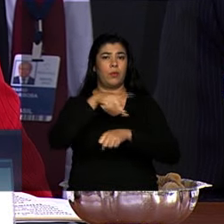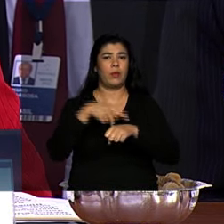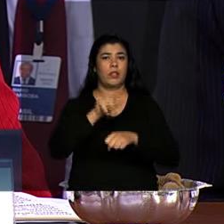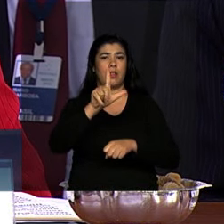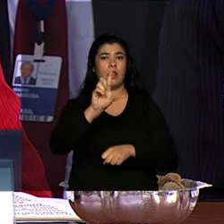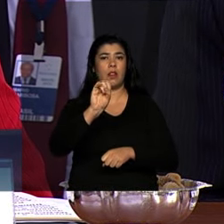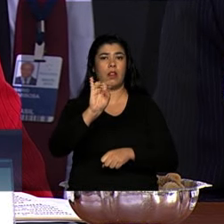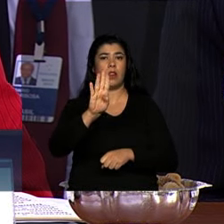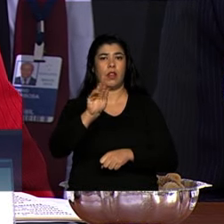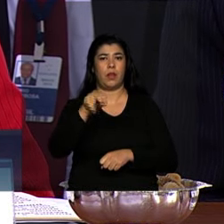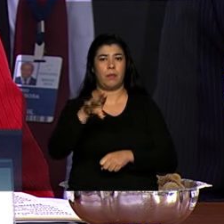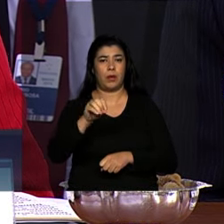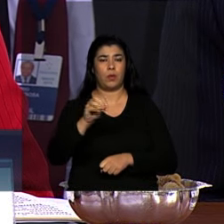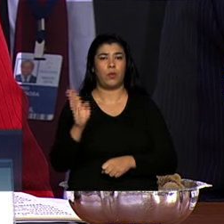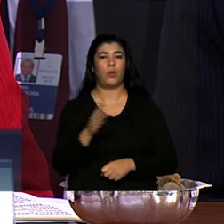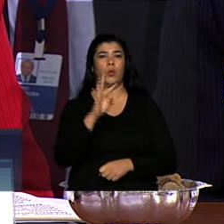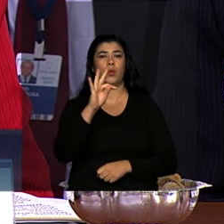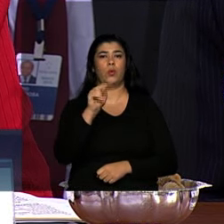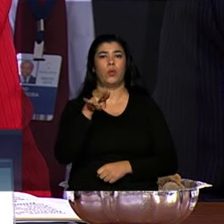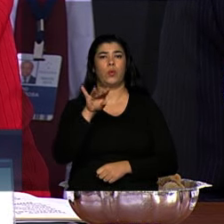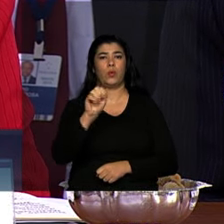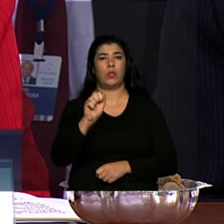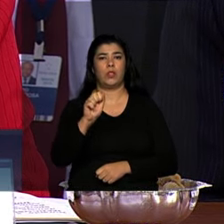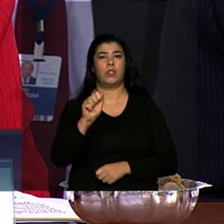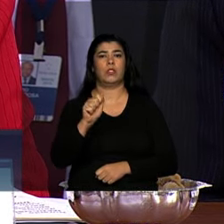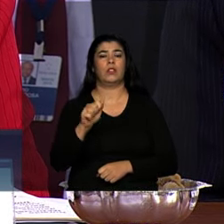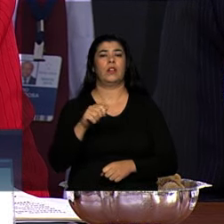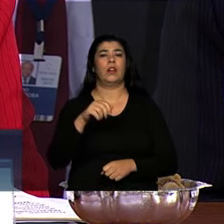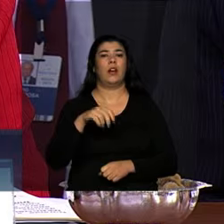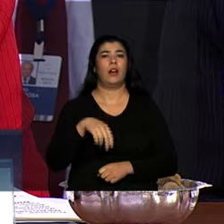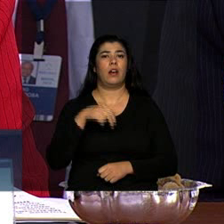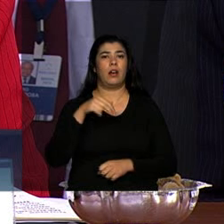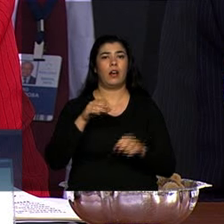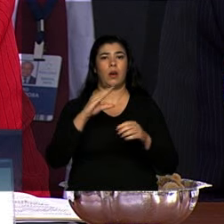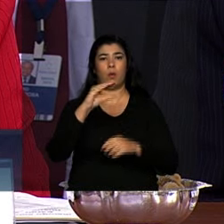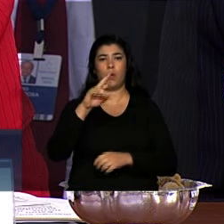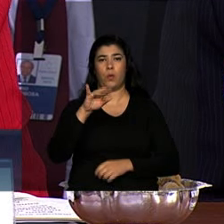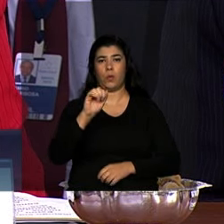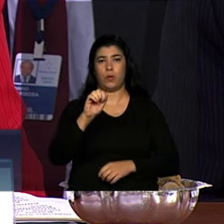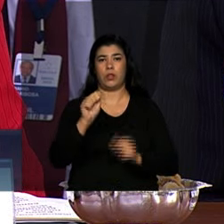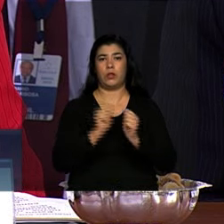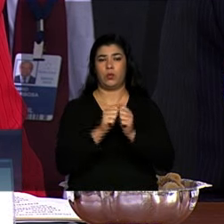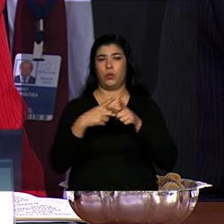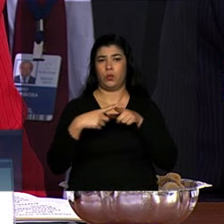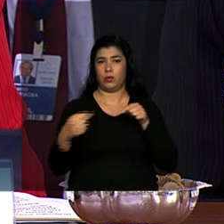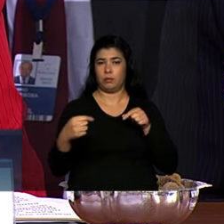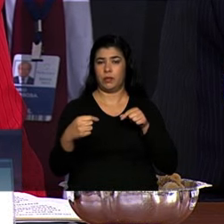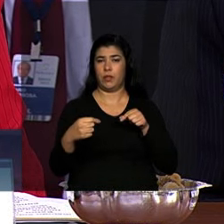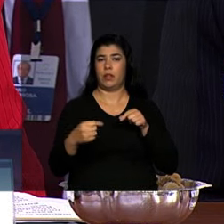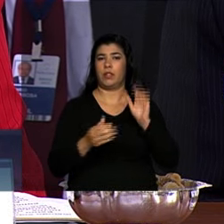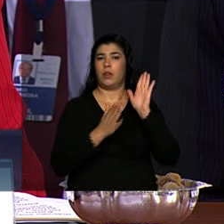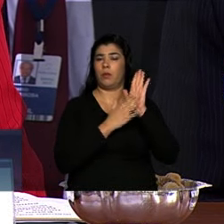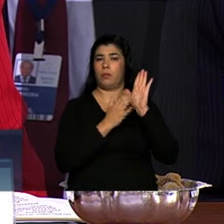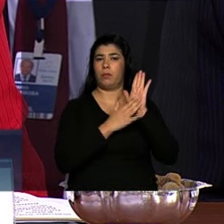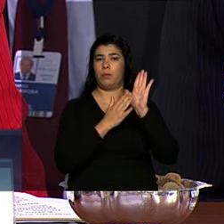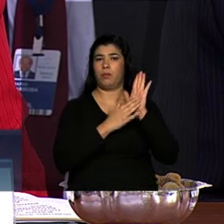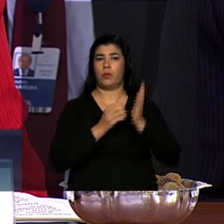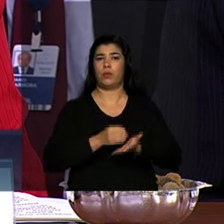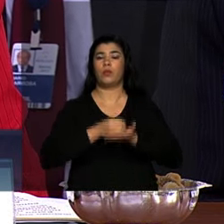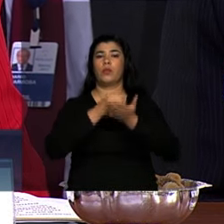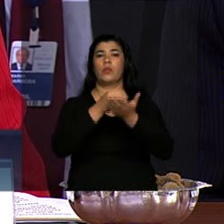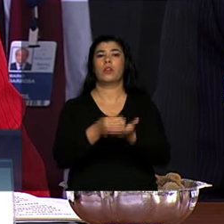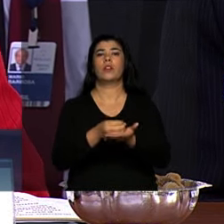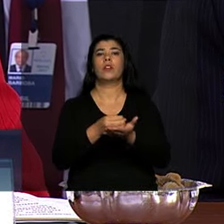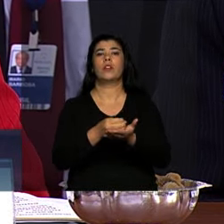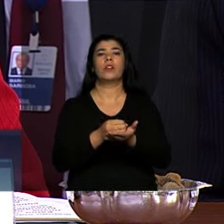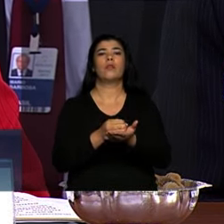a Coreia e o Japão. Apresentamos a Aliança do Pacífico proposta para